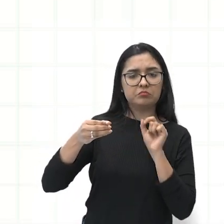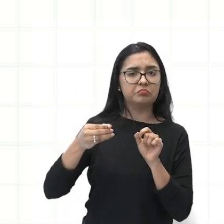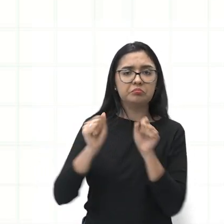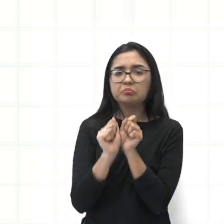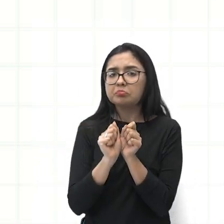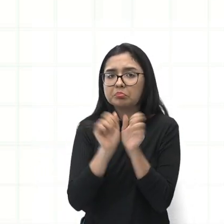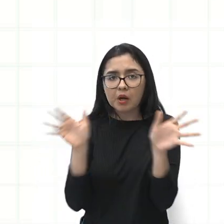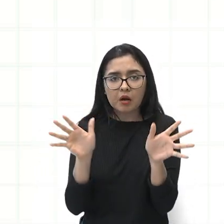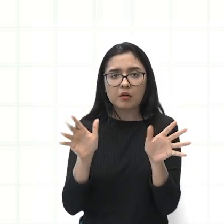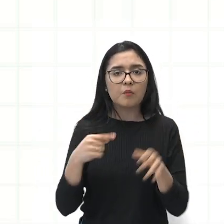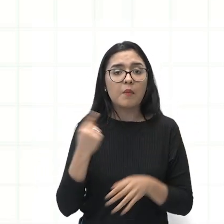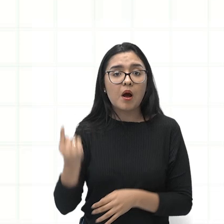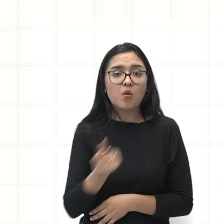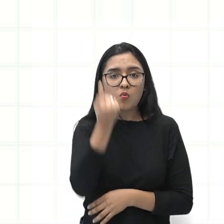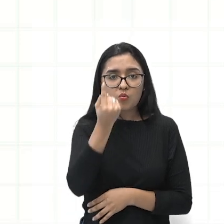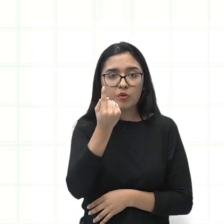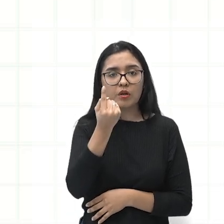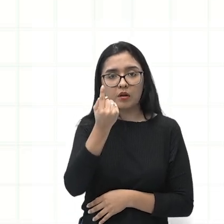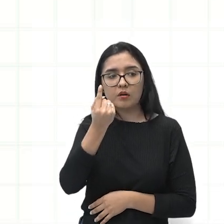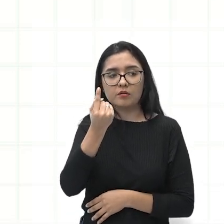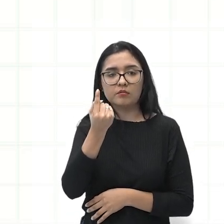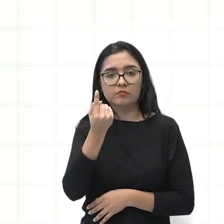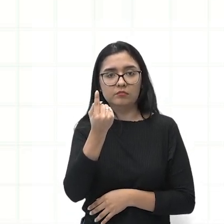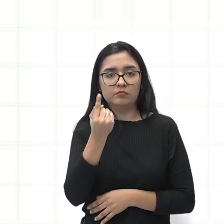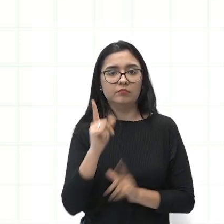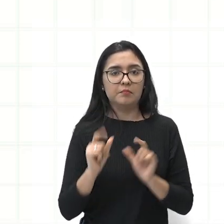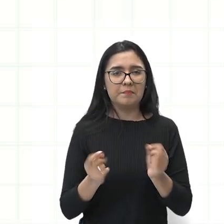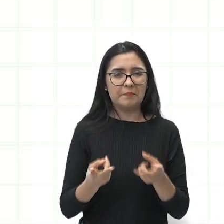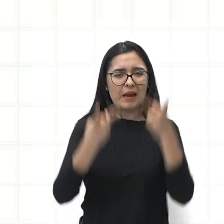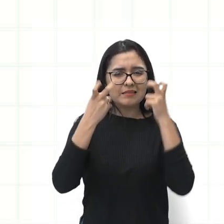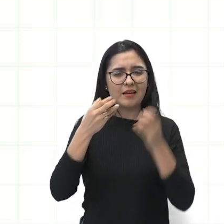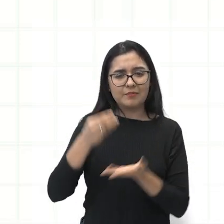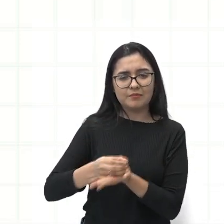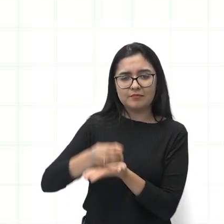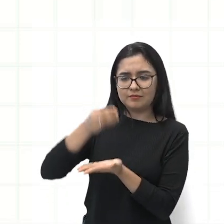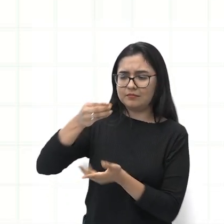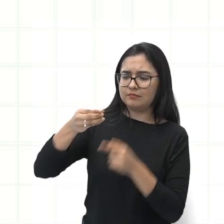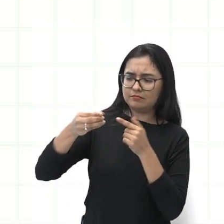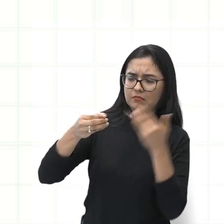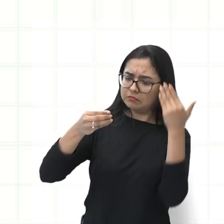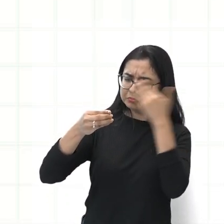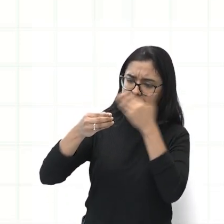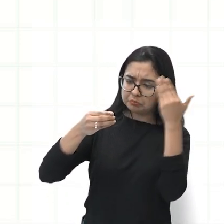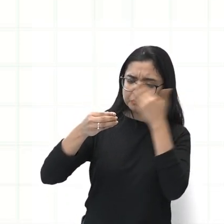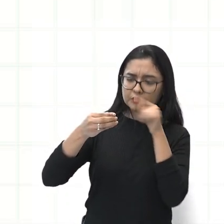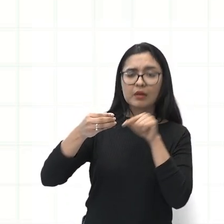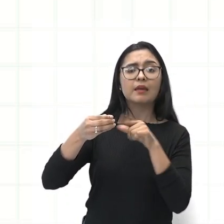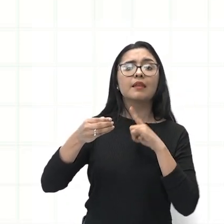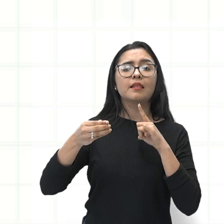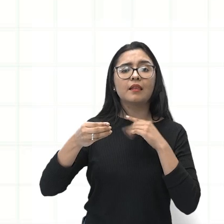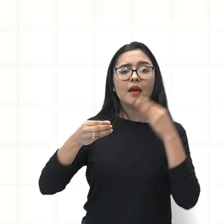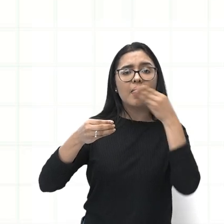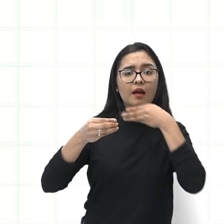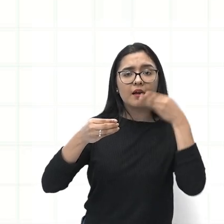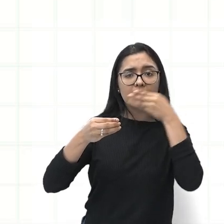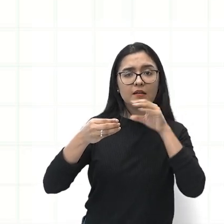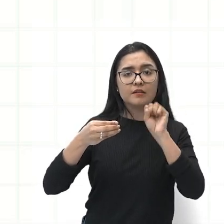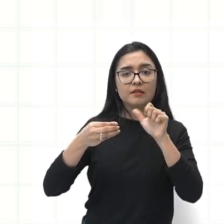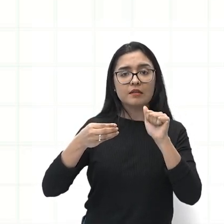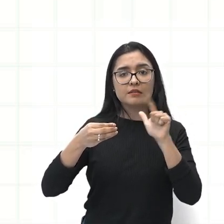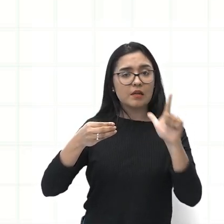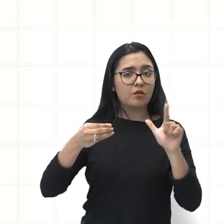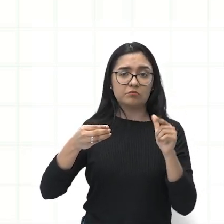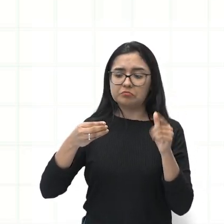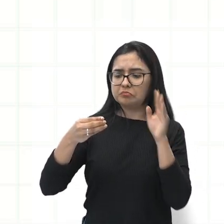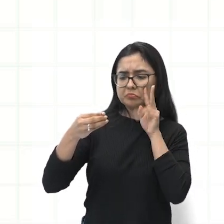quê? Uma única fase, certo? Você não consegue enxergar aí dentro as moléculas